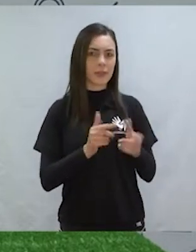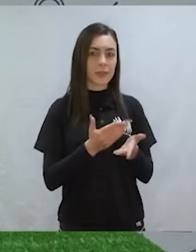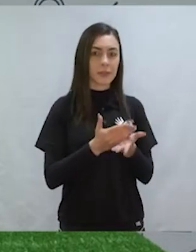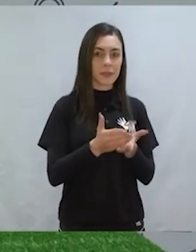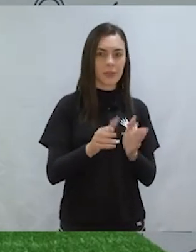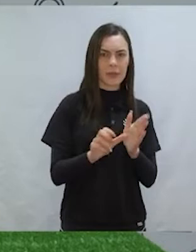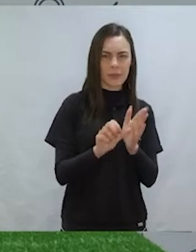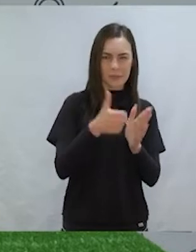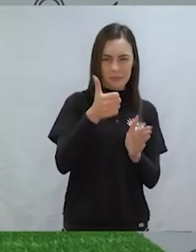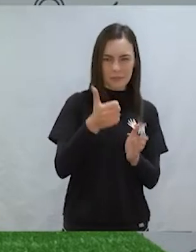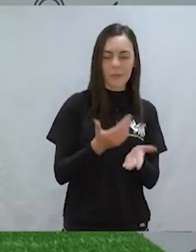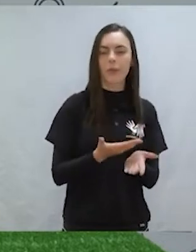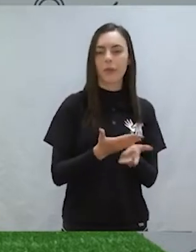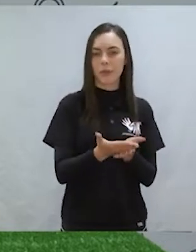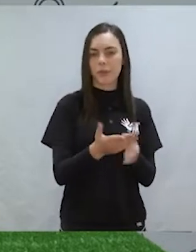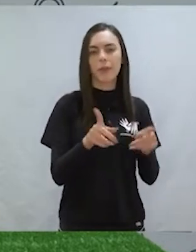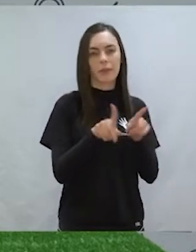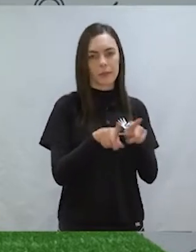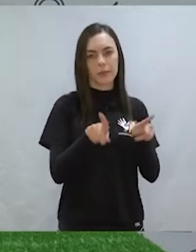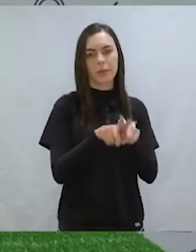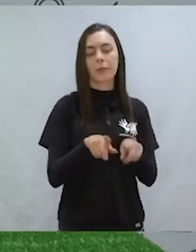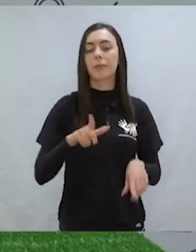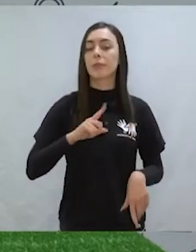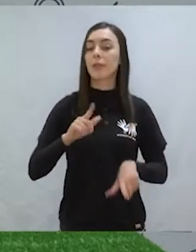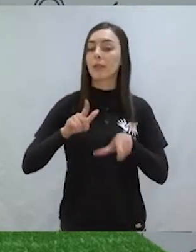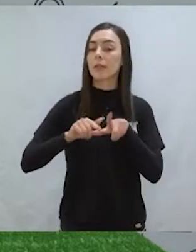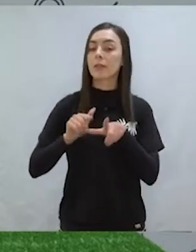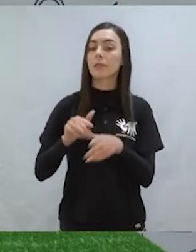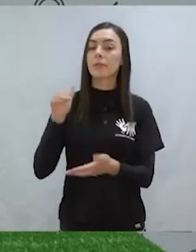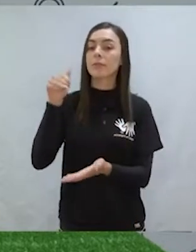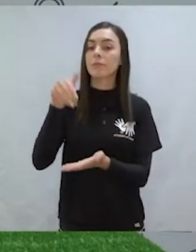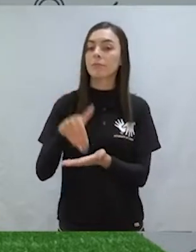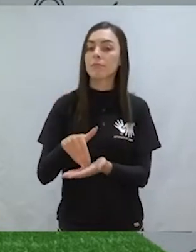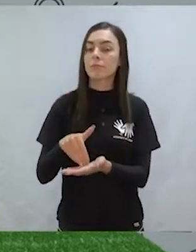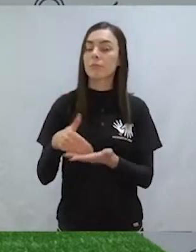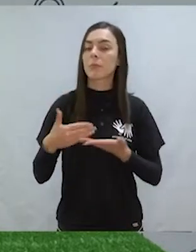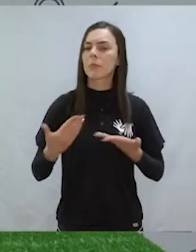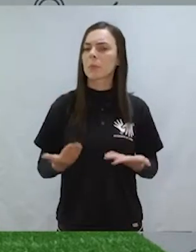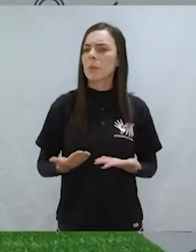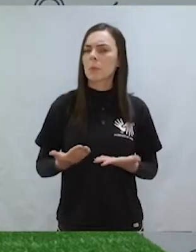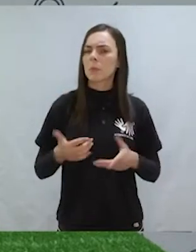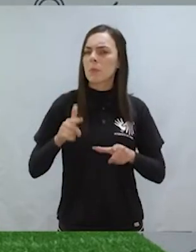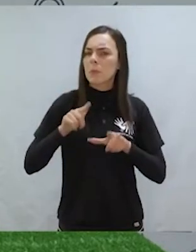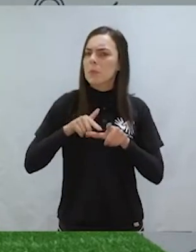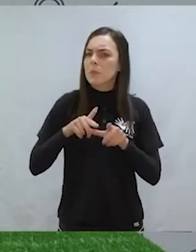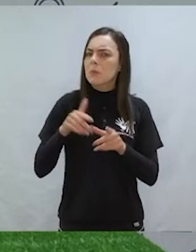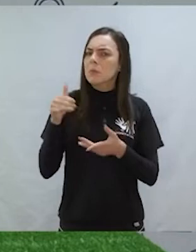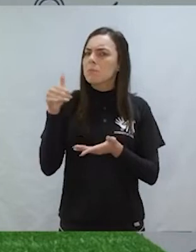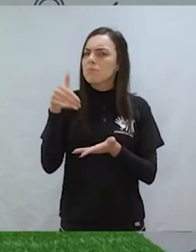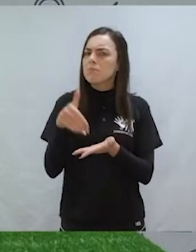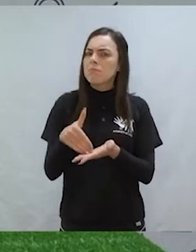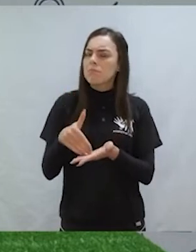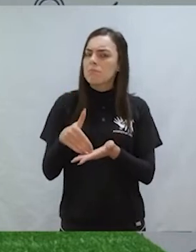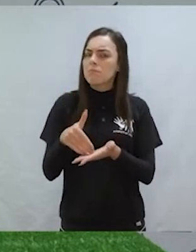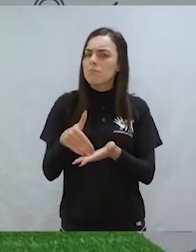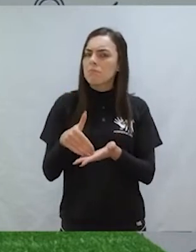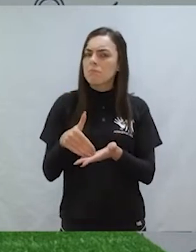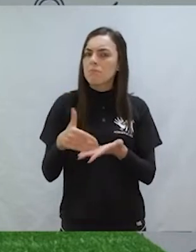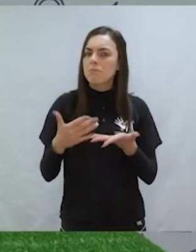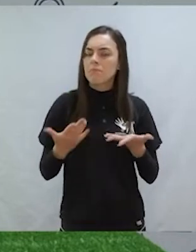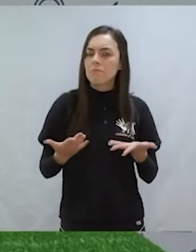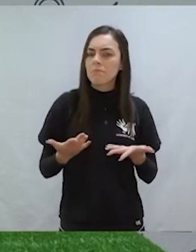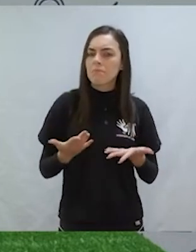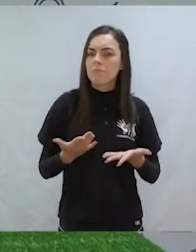letra é a que começa. Mas também tem a letra que termina. Qual que é a letra que termina